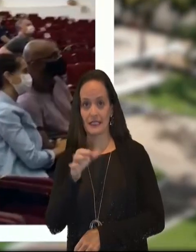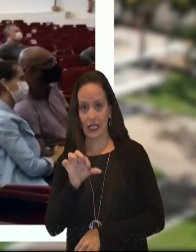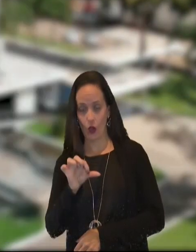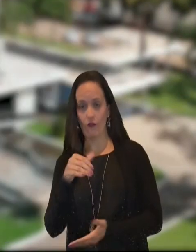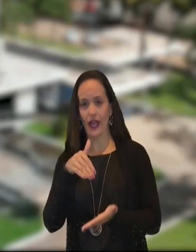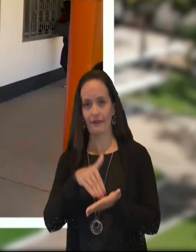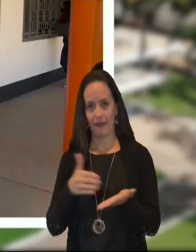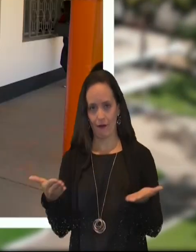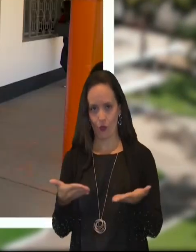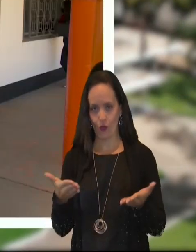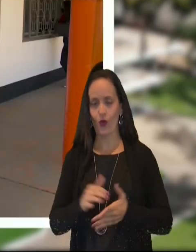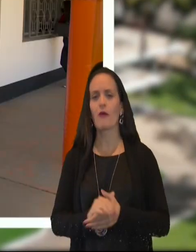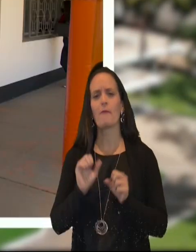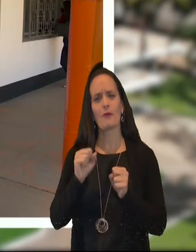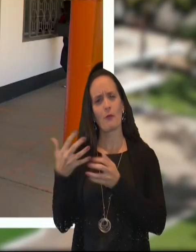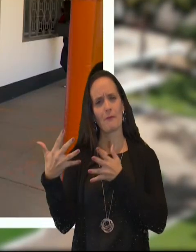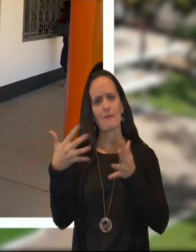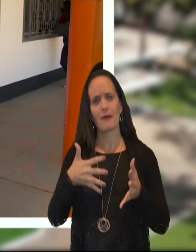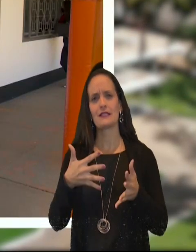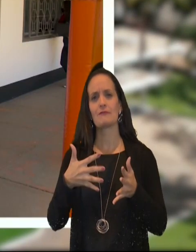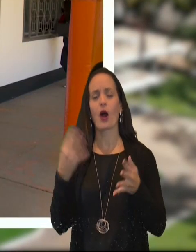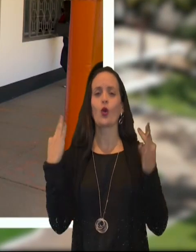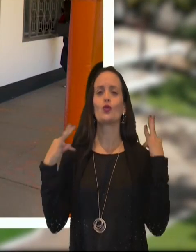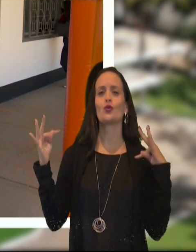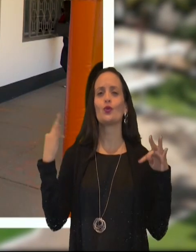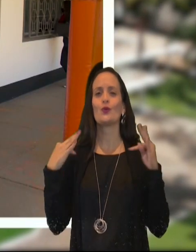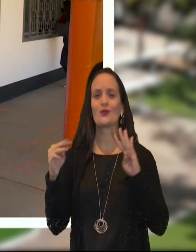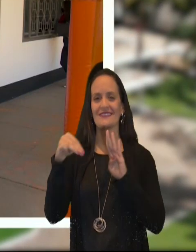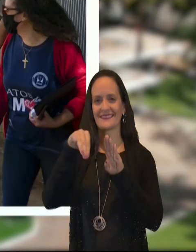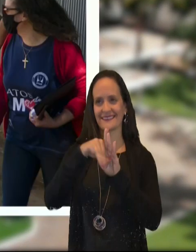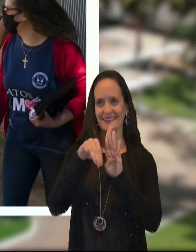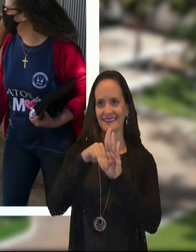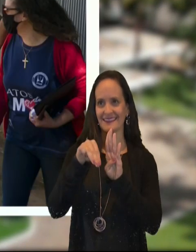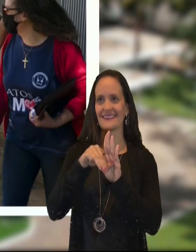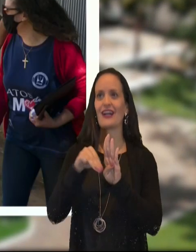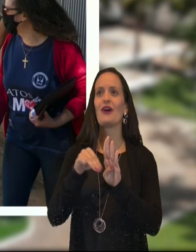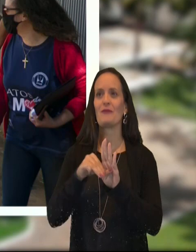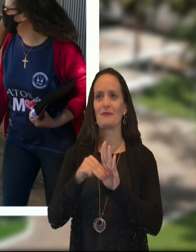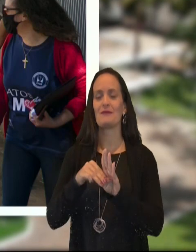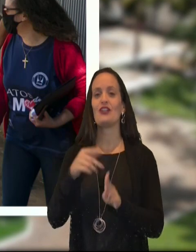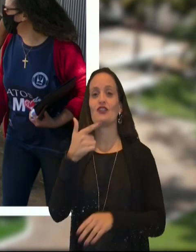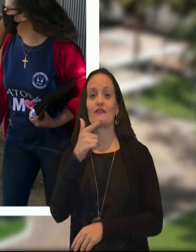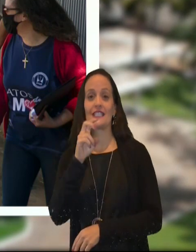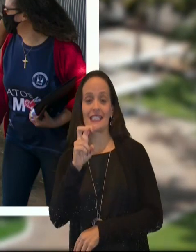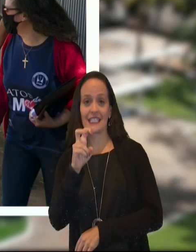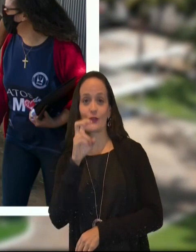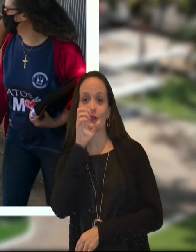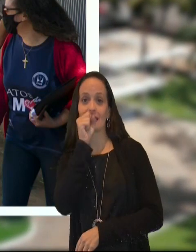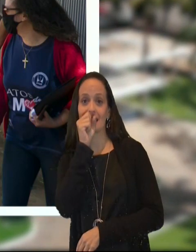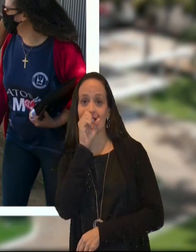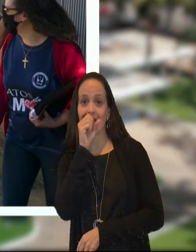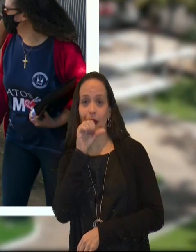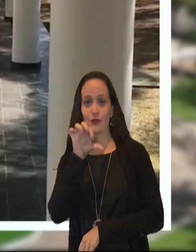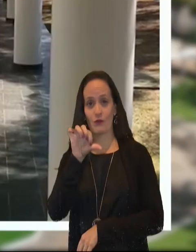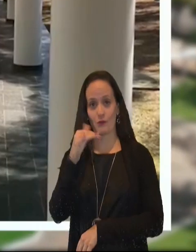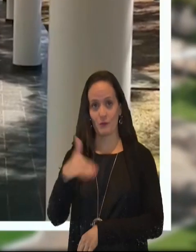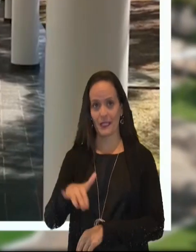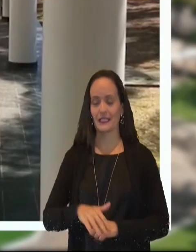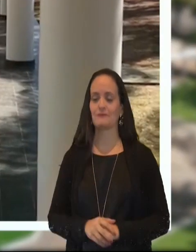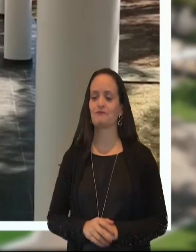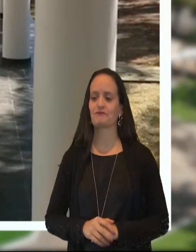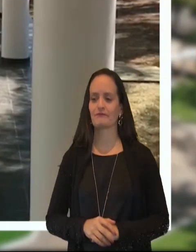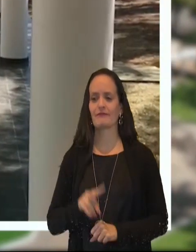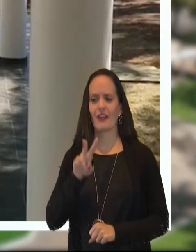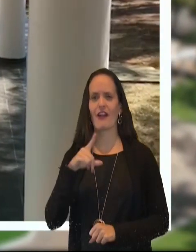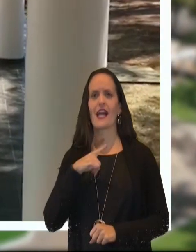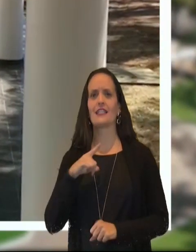convidado a participar do Tour Memorial, no dia 25 de junho, sábado, às 9h30. Haverá a palavra do pastor